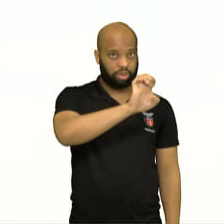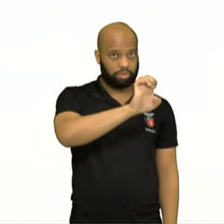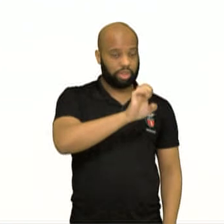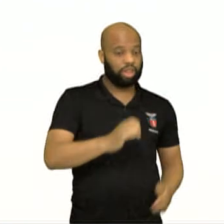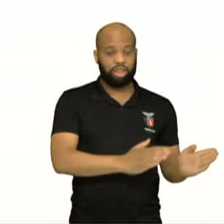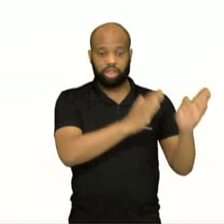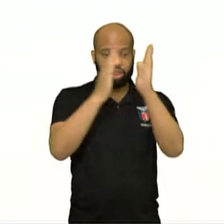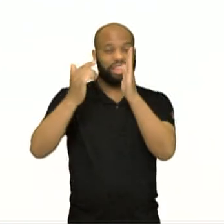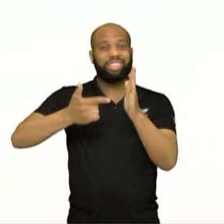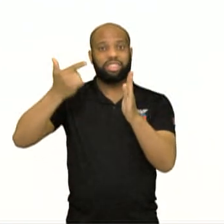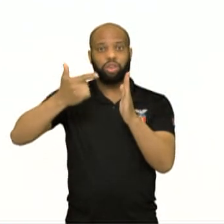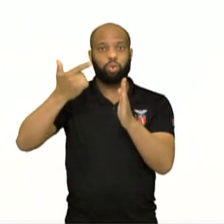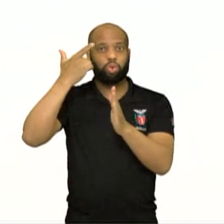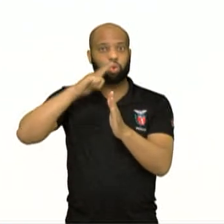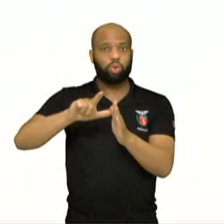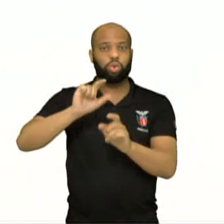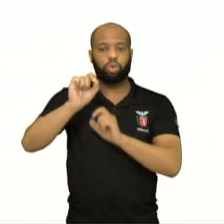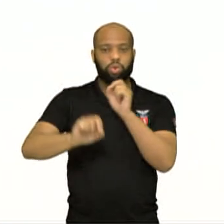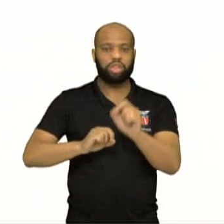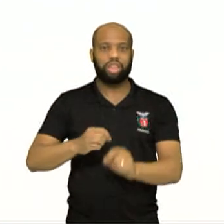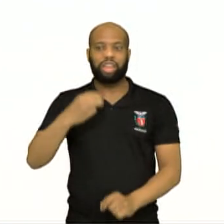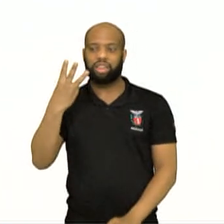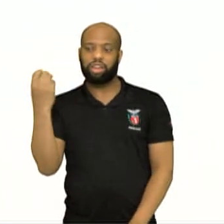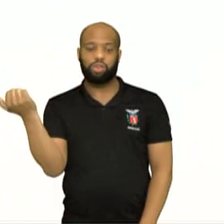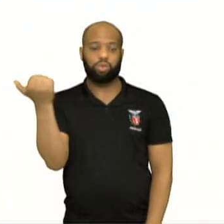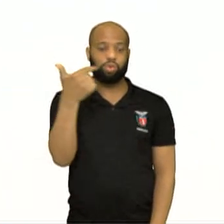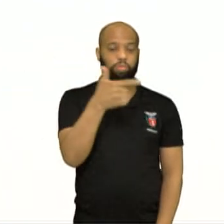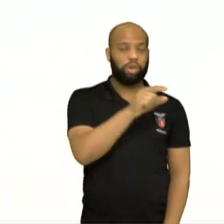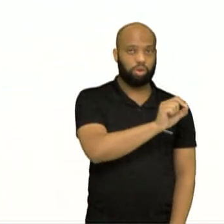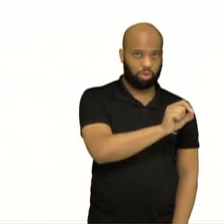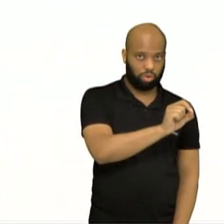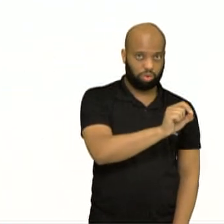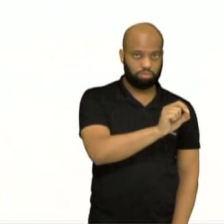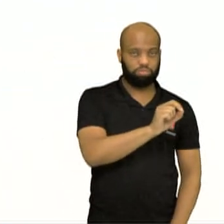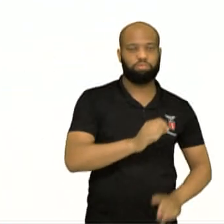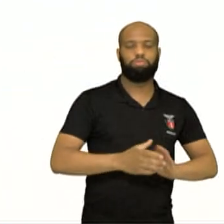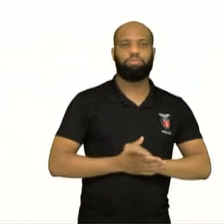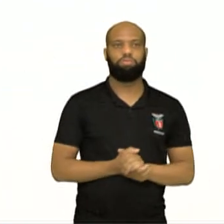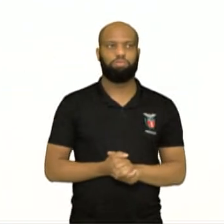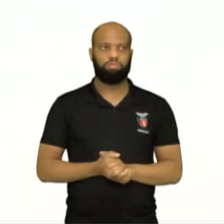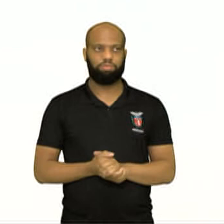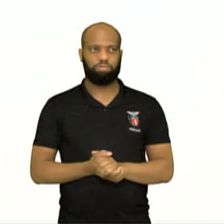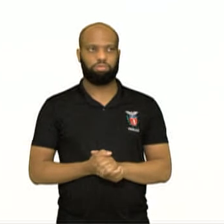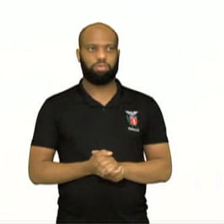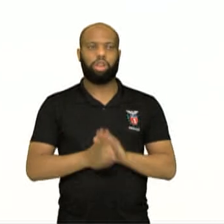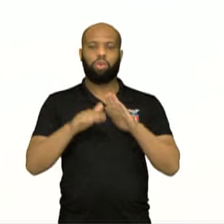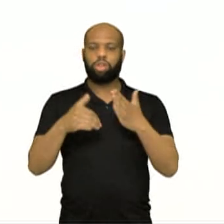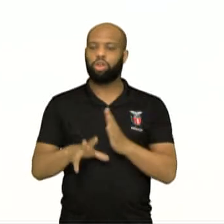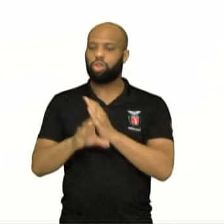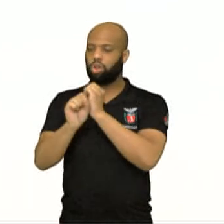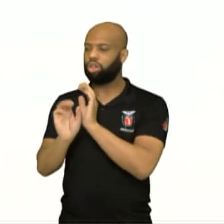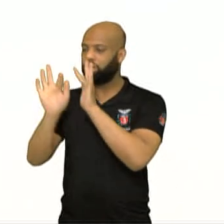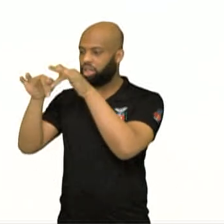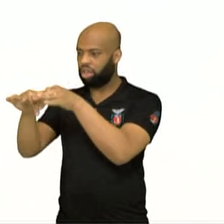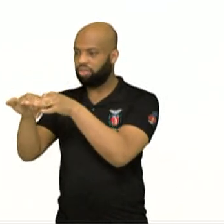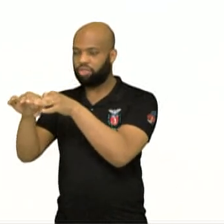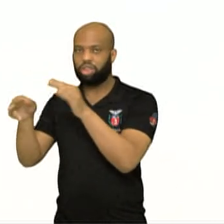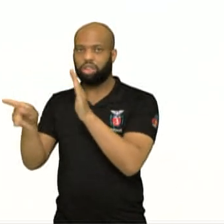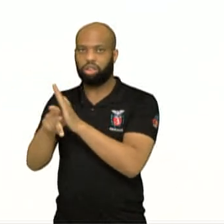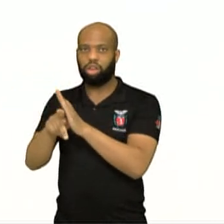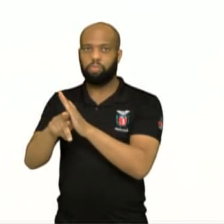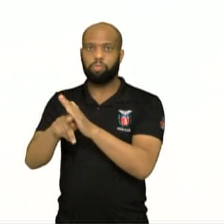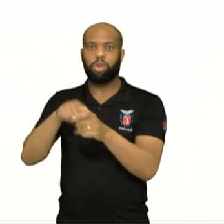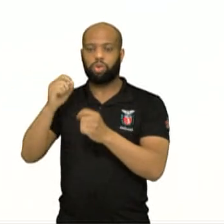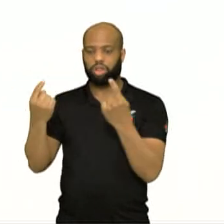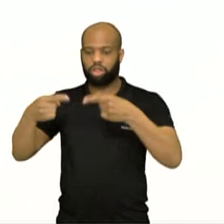Na segunda fase, obteve 3 pontos a mais que na primeira. A nota final dos candidatos desse concurso